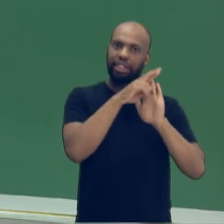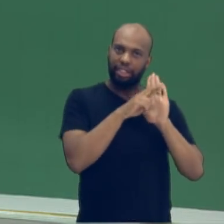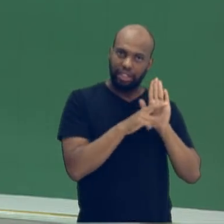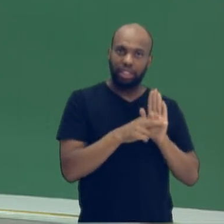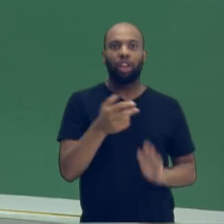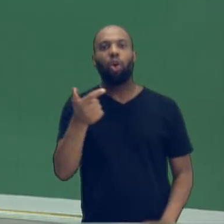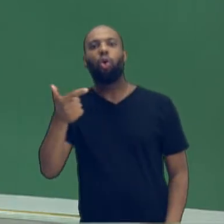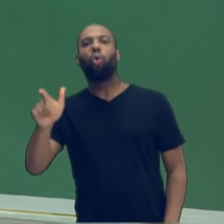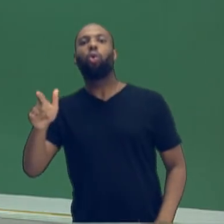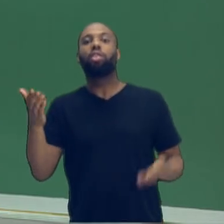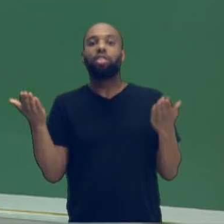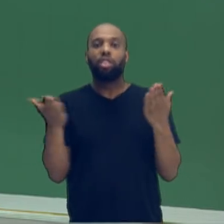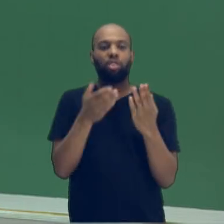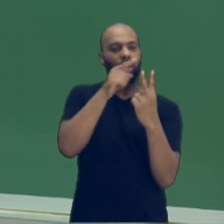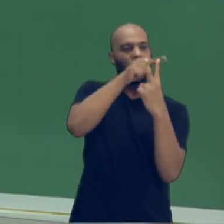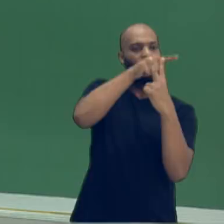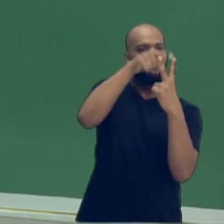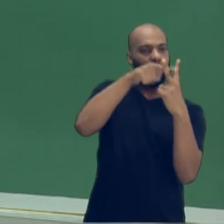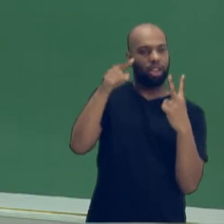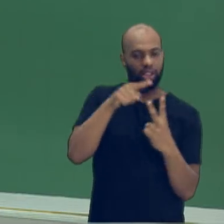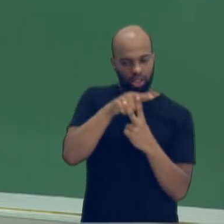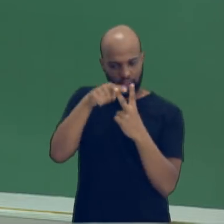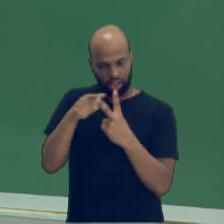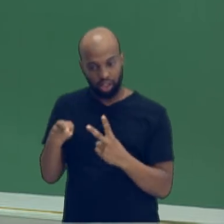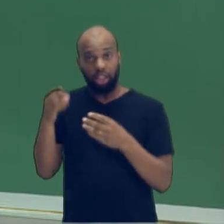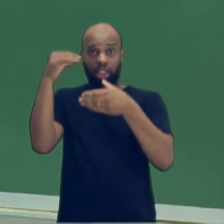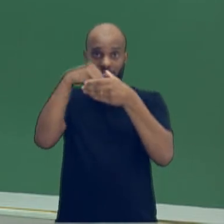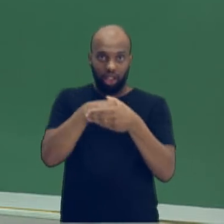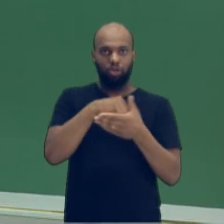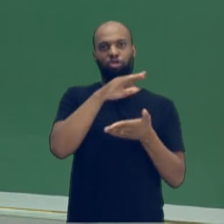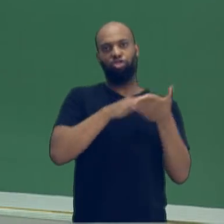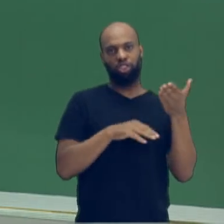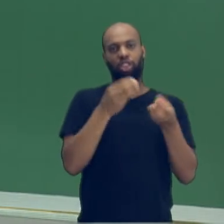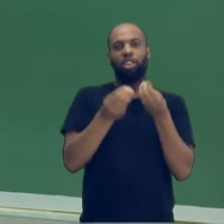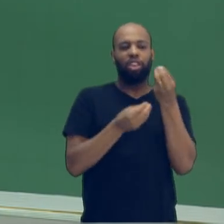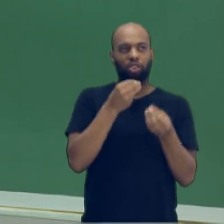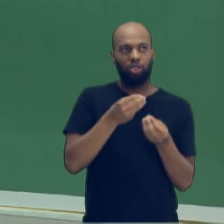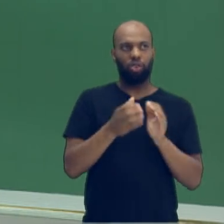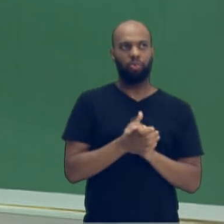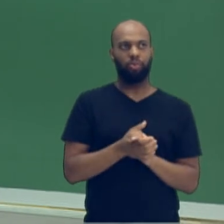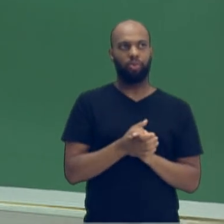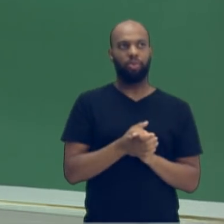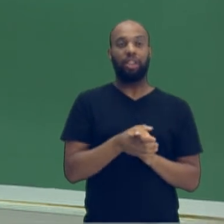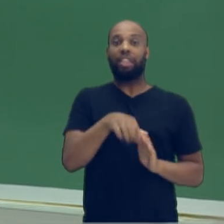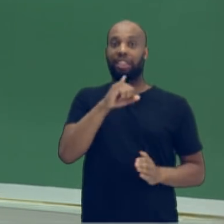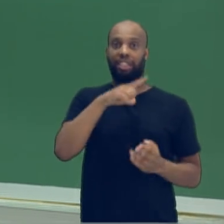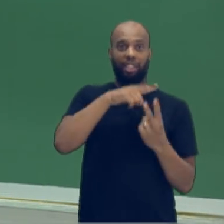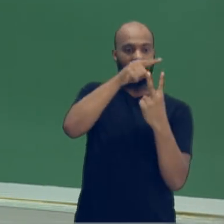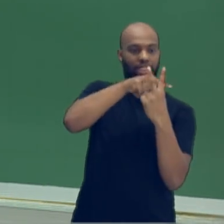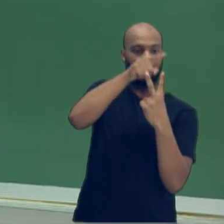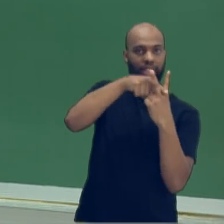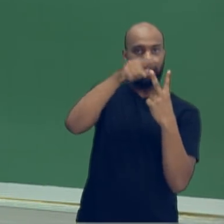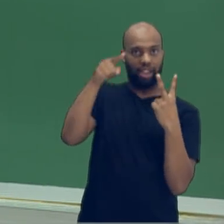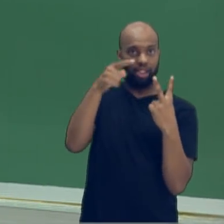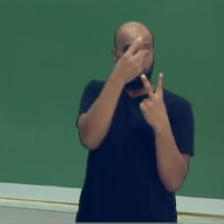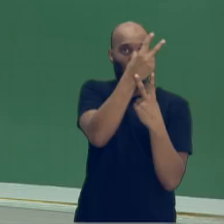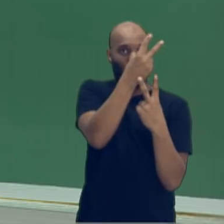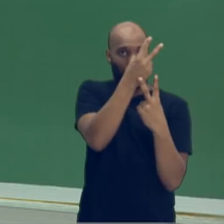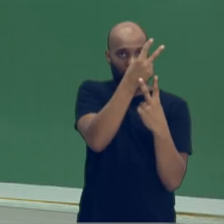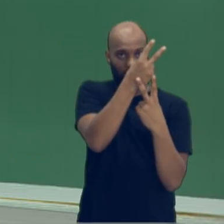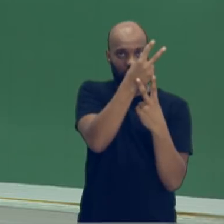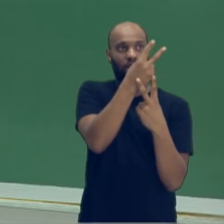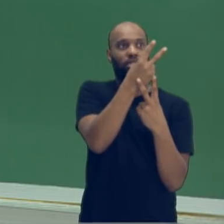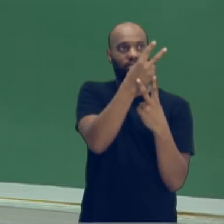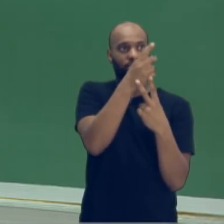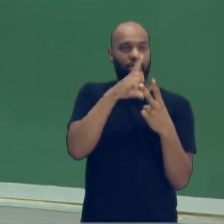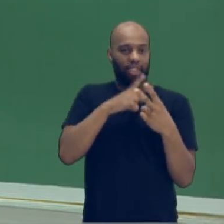propriedade reduzindo os dois radicais num único radical. Lembrando que raiz quadrada da raiz sexta de y